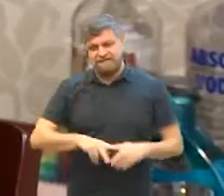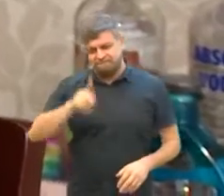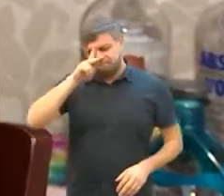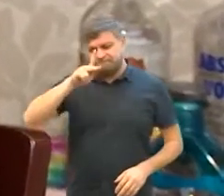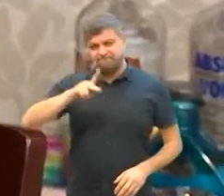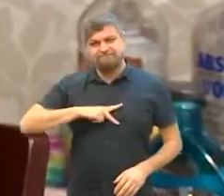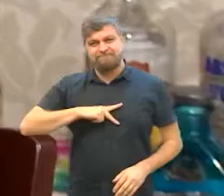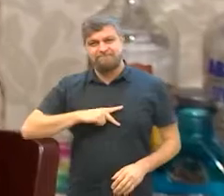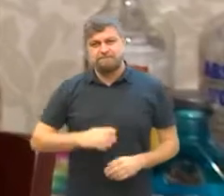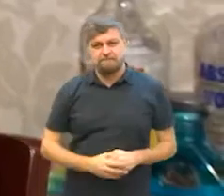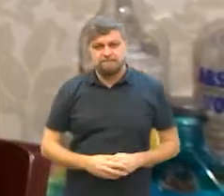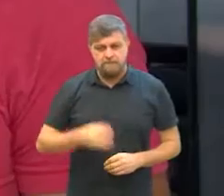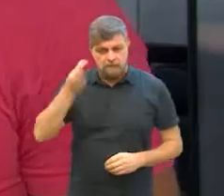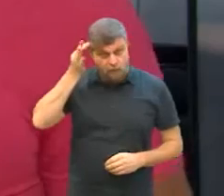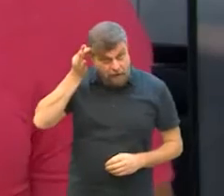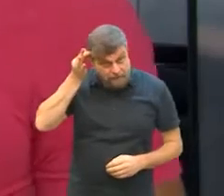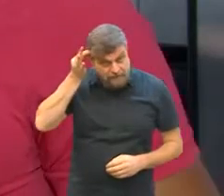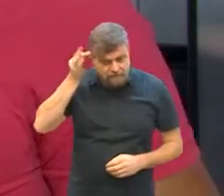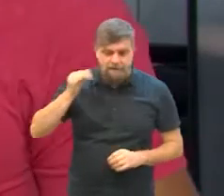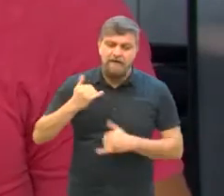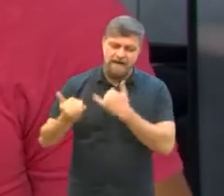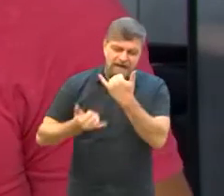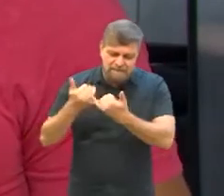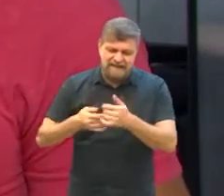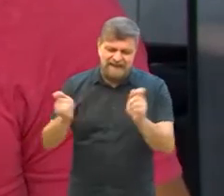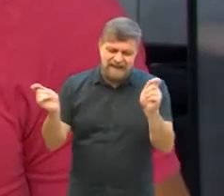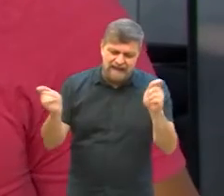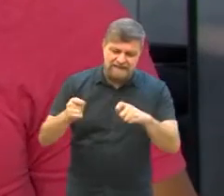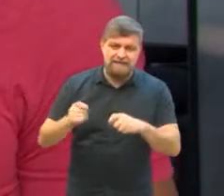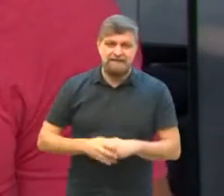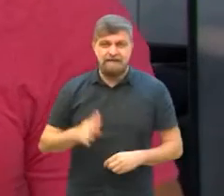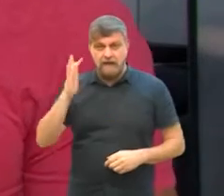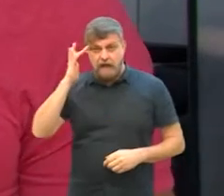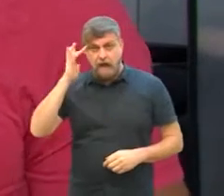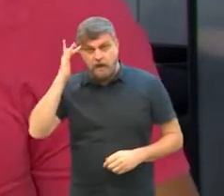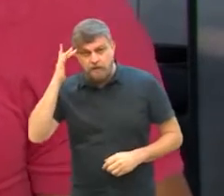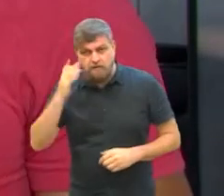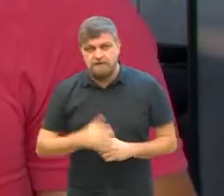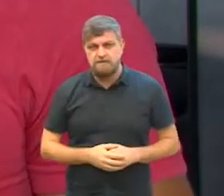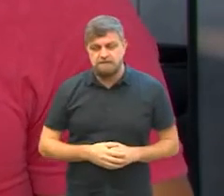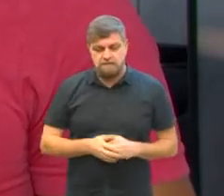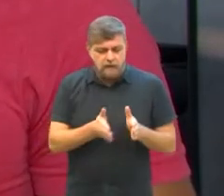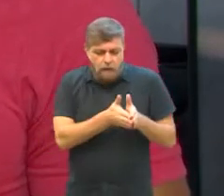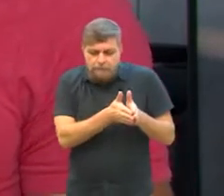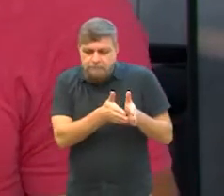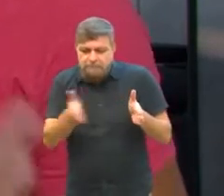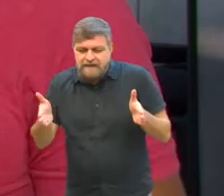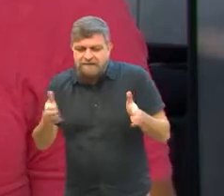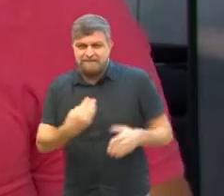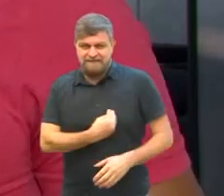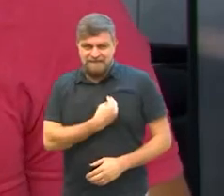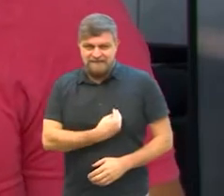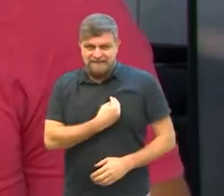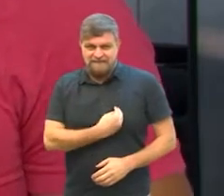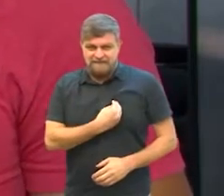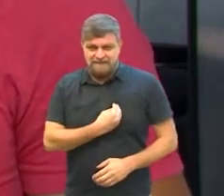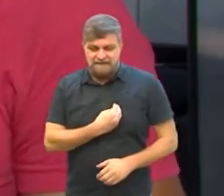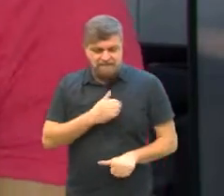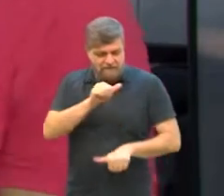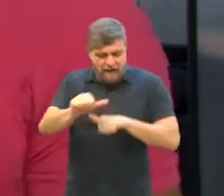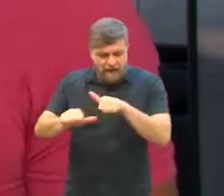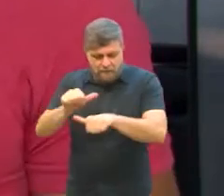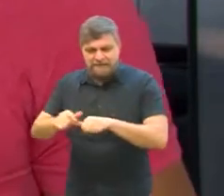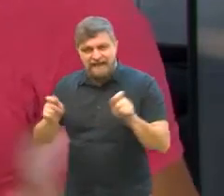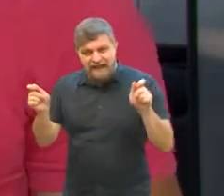estar feliz consigo mesmo. O cabelo tá aí pra gente brincar de qualquer forma. Eu acho que cabelo é uma fase, então